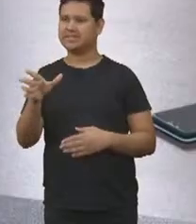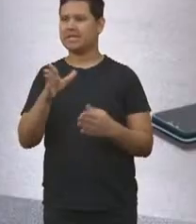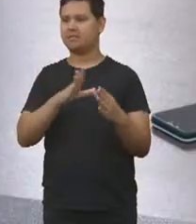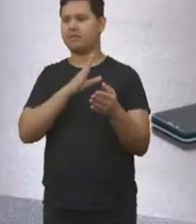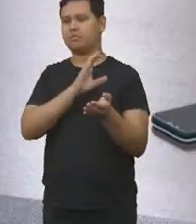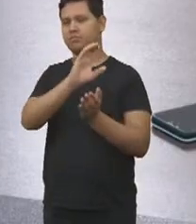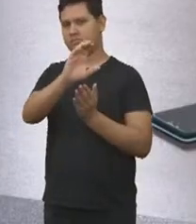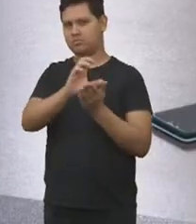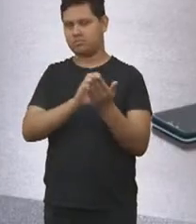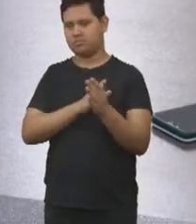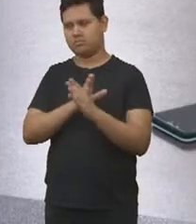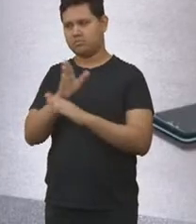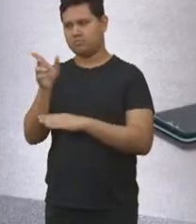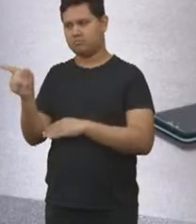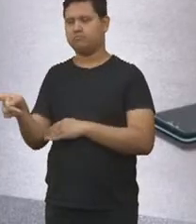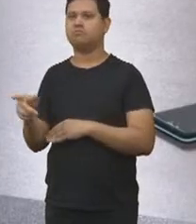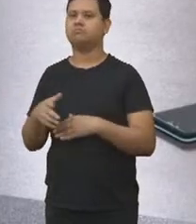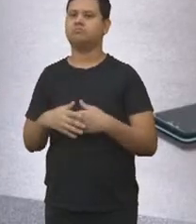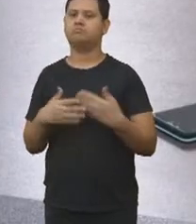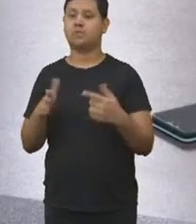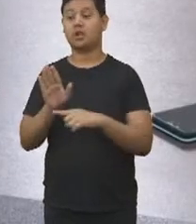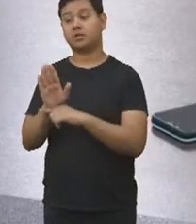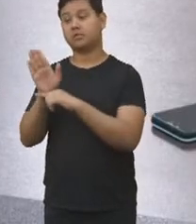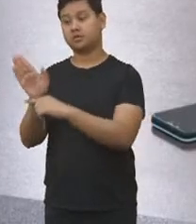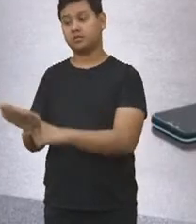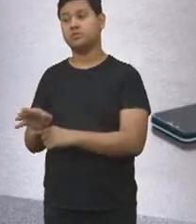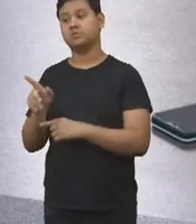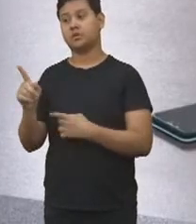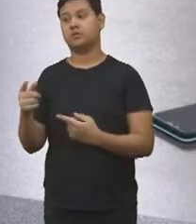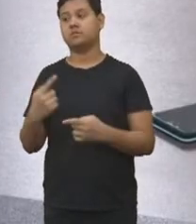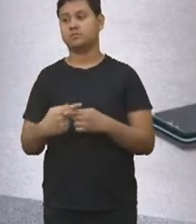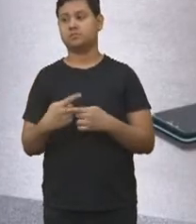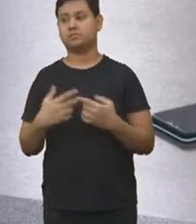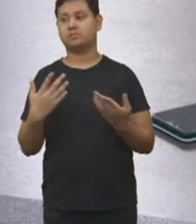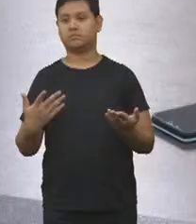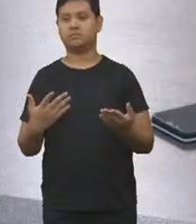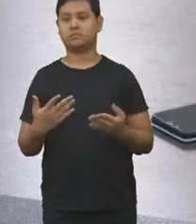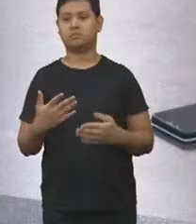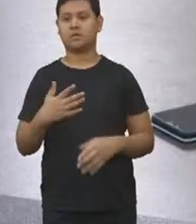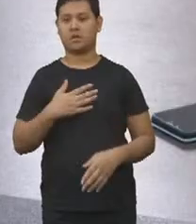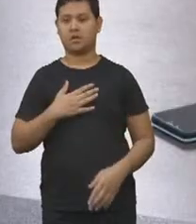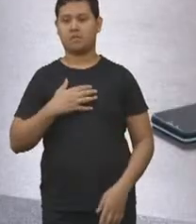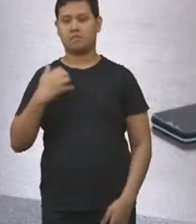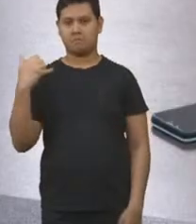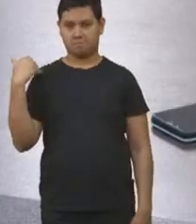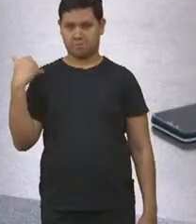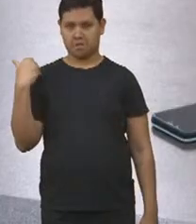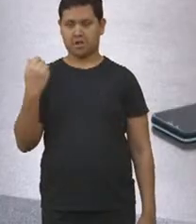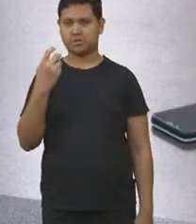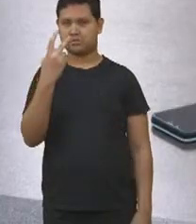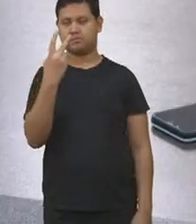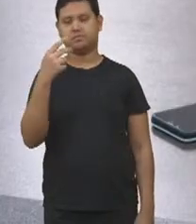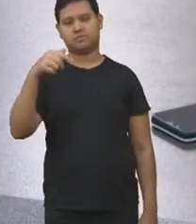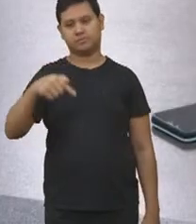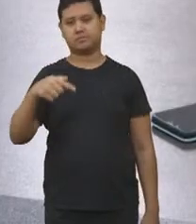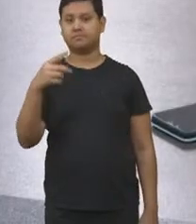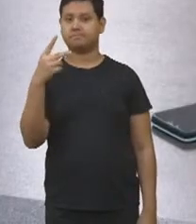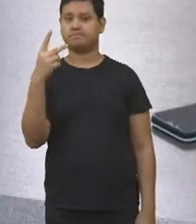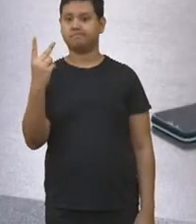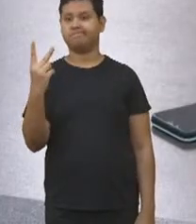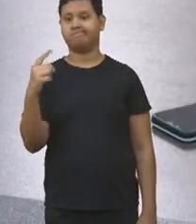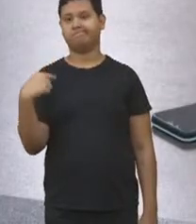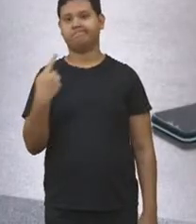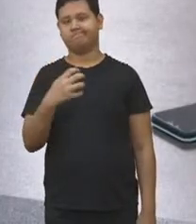Lua, que fizesse alguma coisa no Parque Minha Lua, porque com essa idade minha, 72 anos, a gente